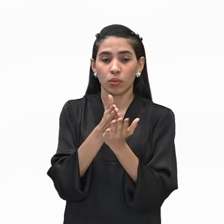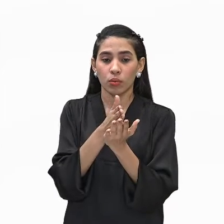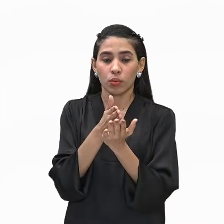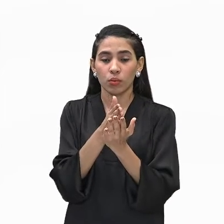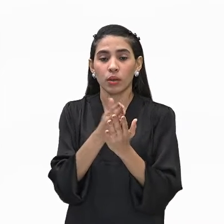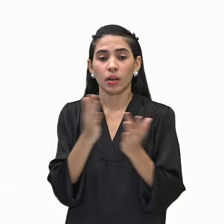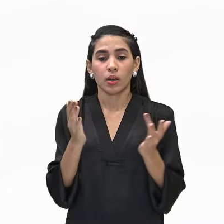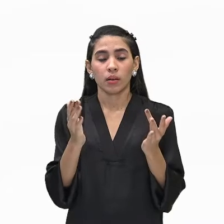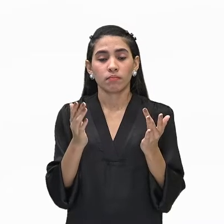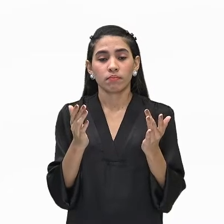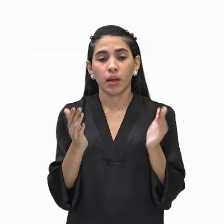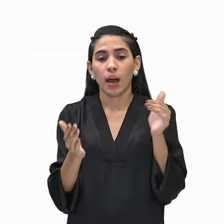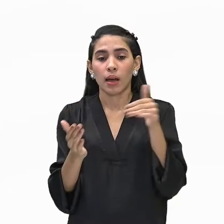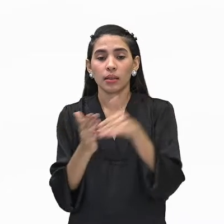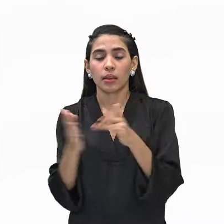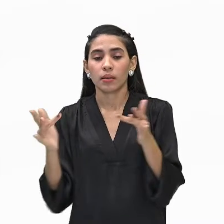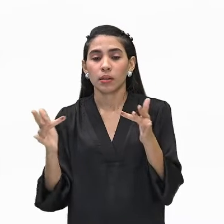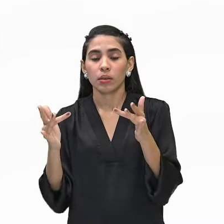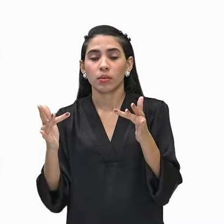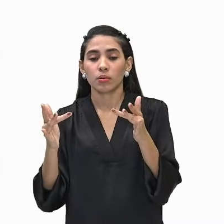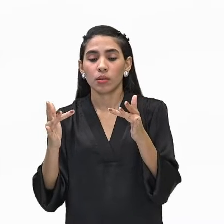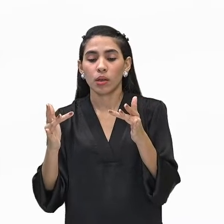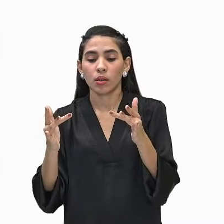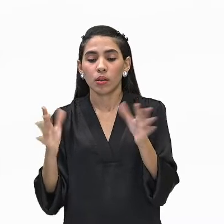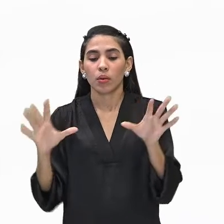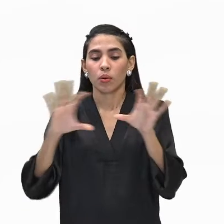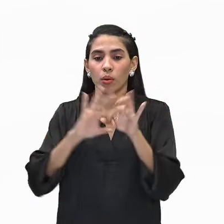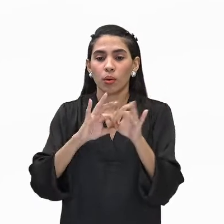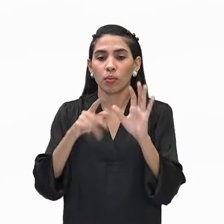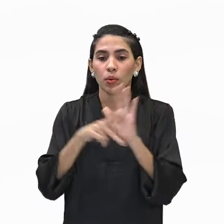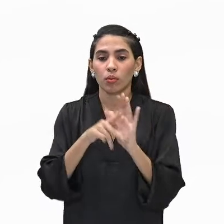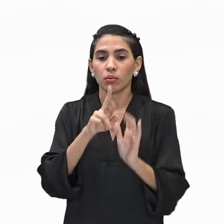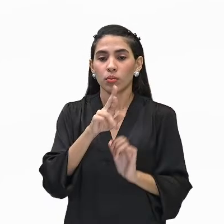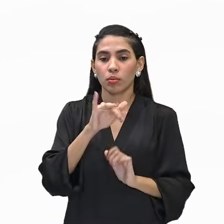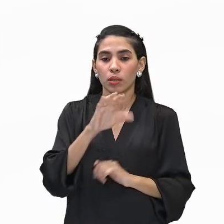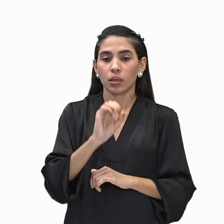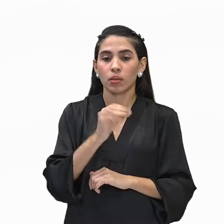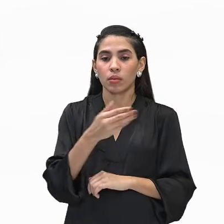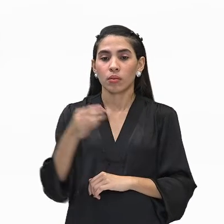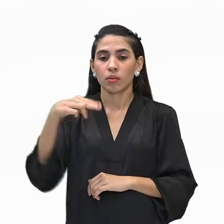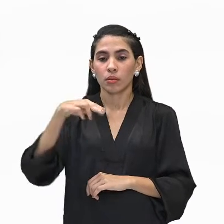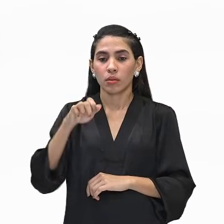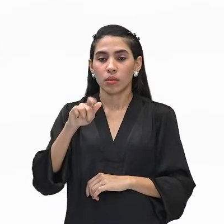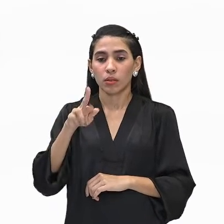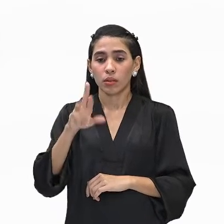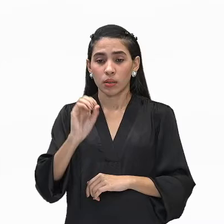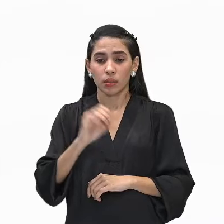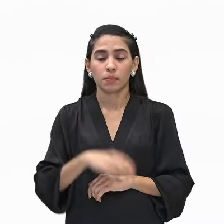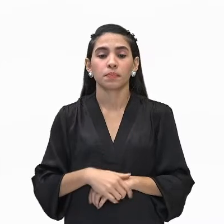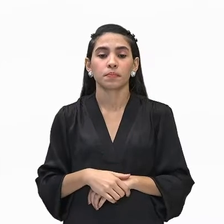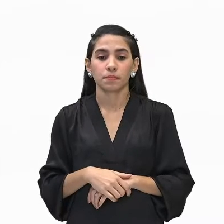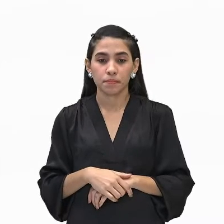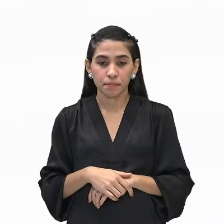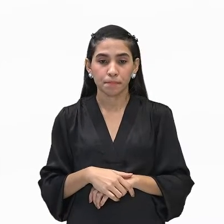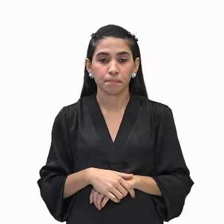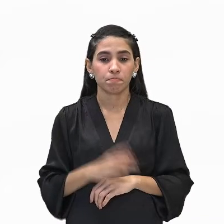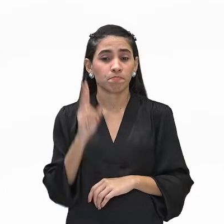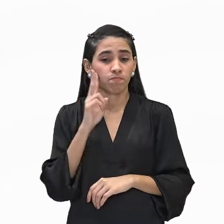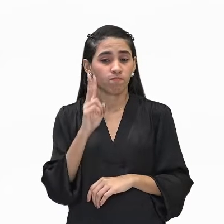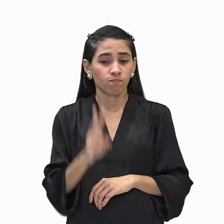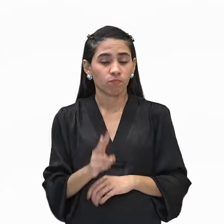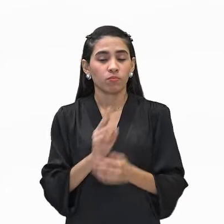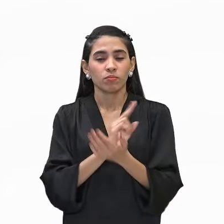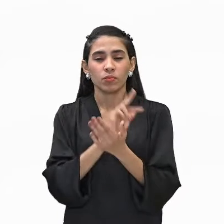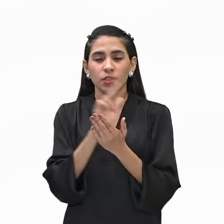Negro, ou seja, vem de lá da fronteira, desde Tabatinga, vem percorrendo, passa por